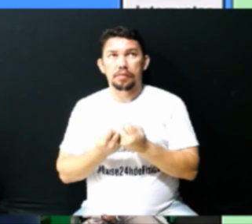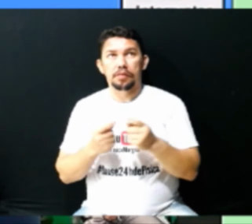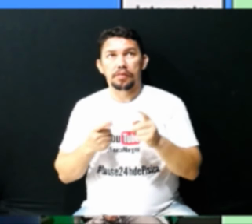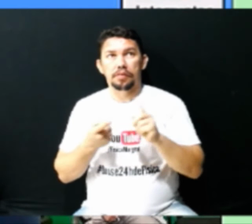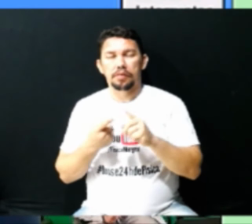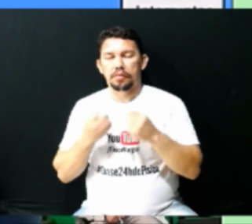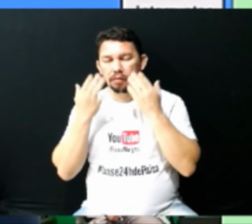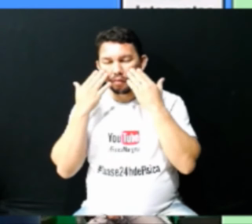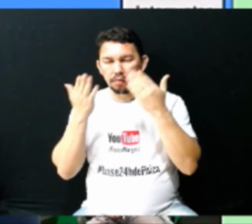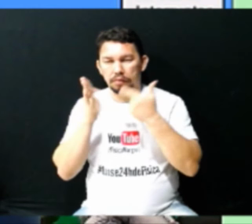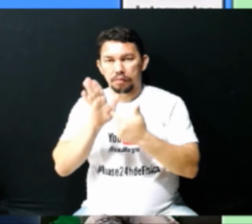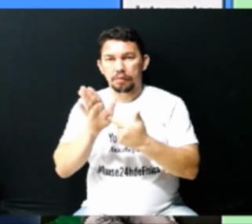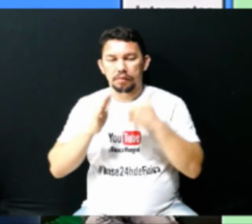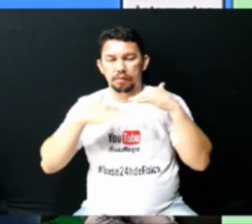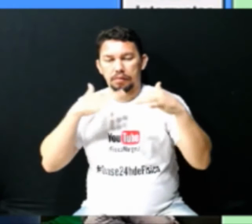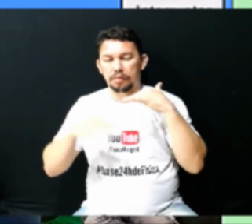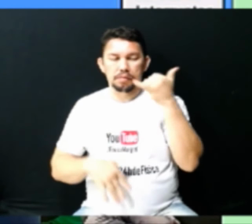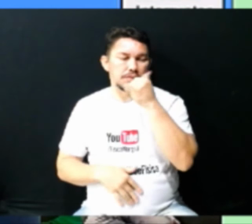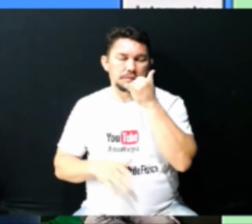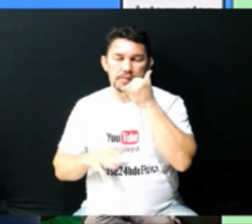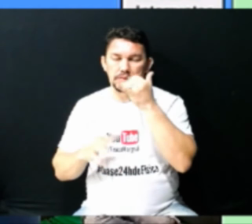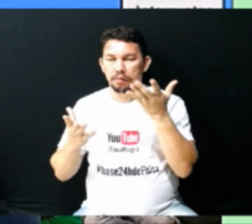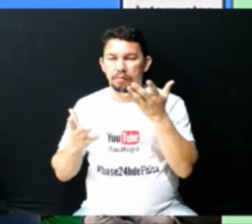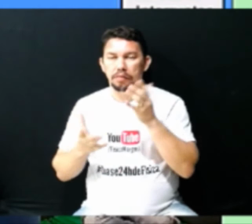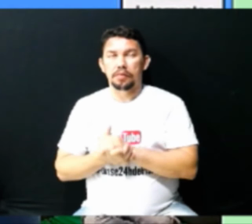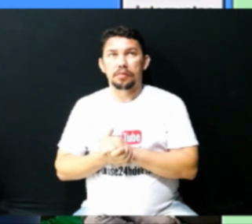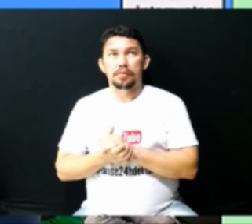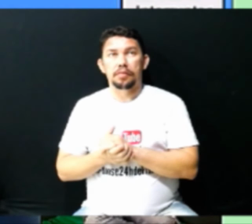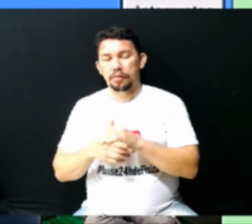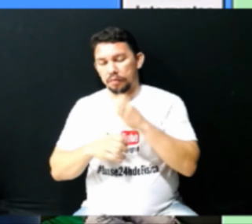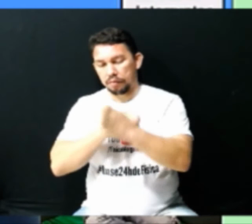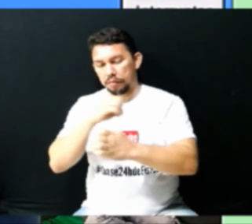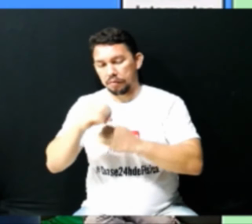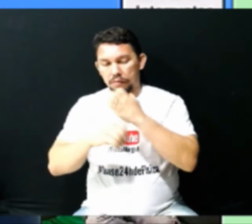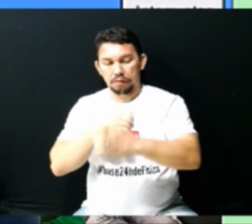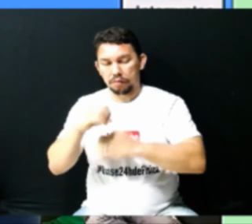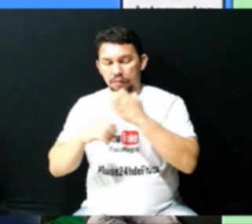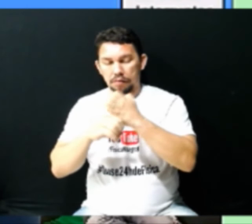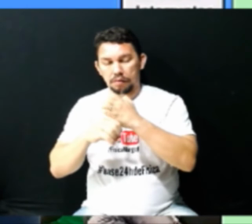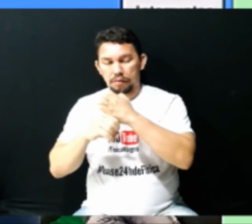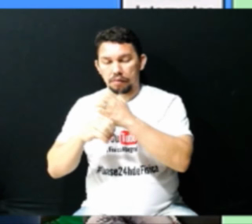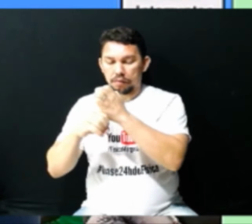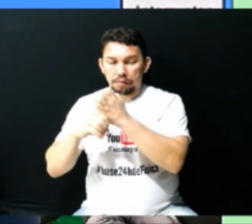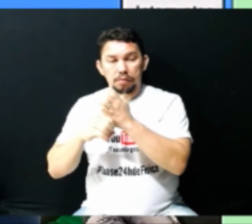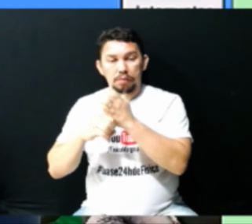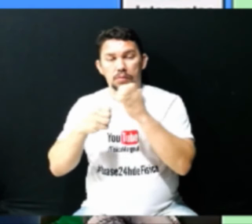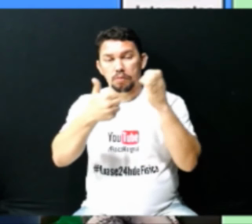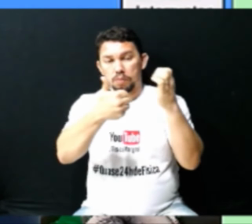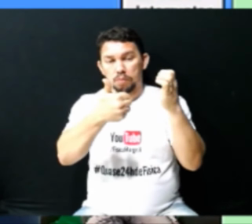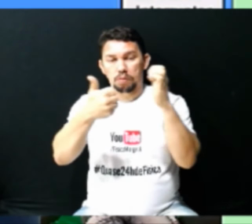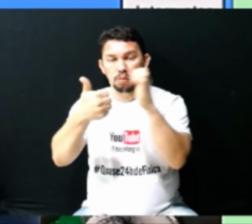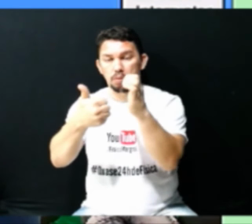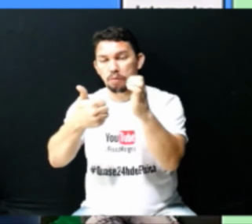movimento das cargas, para você visualizar que o elétron que atravessar o primeiro resistor, ele tem que atravessar o segundo, ele tem que atravessar